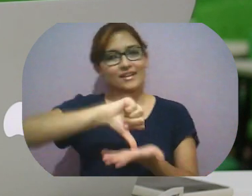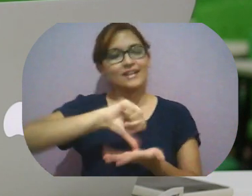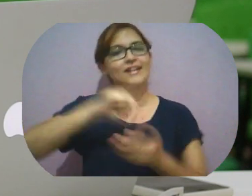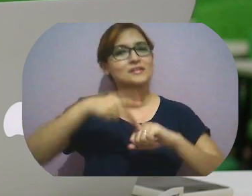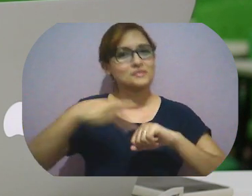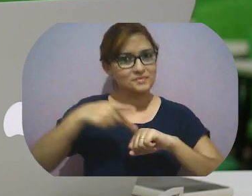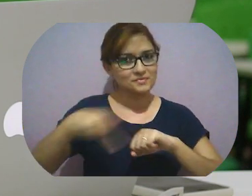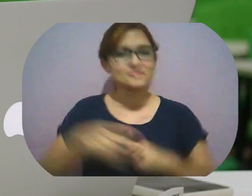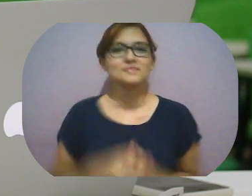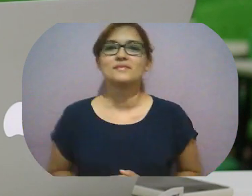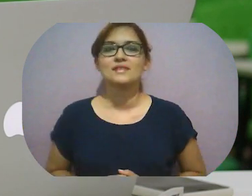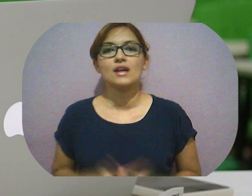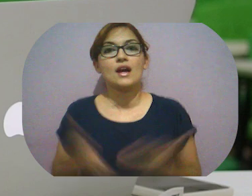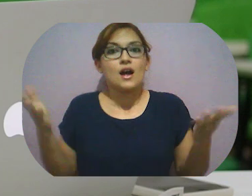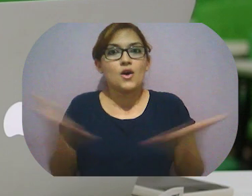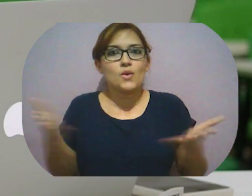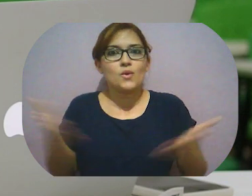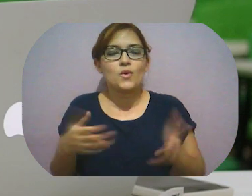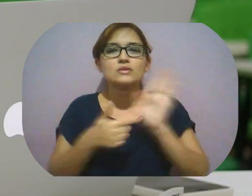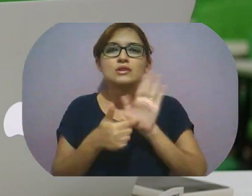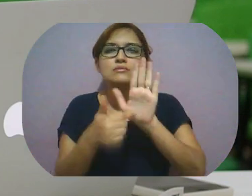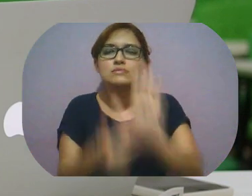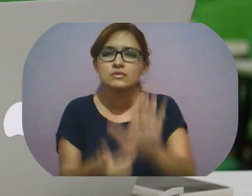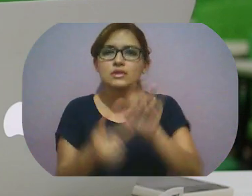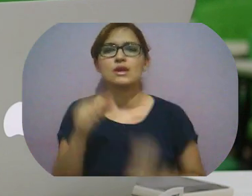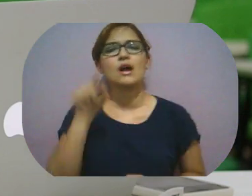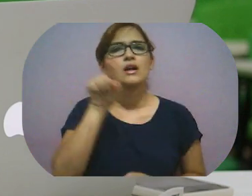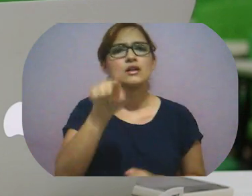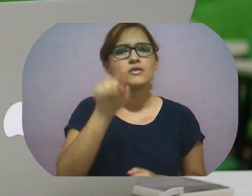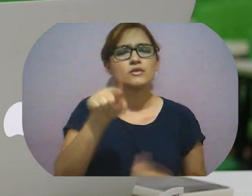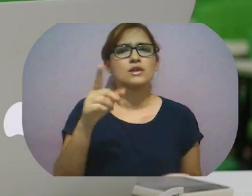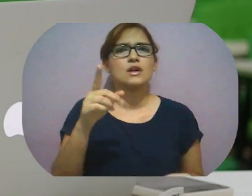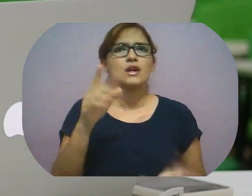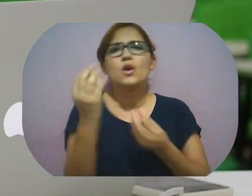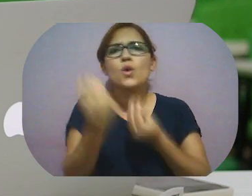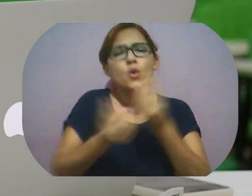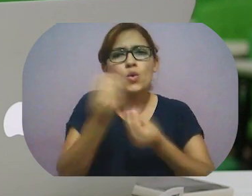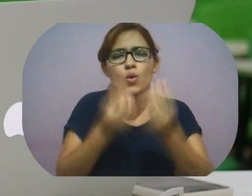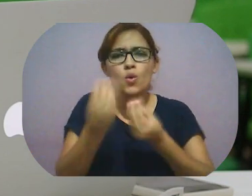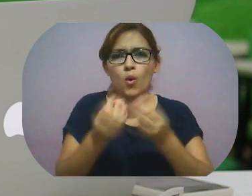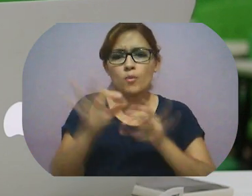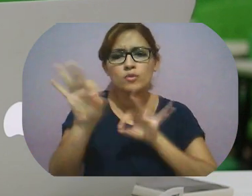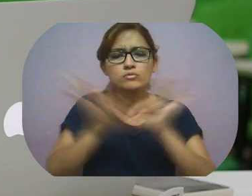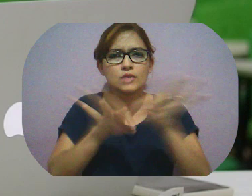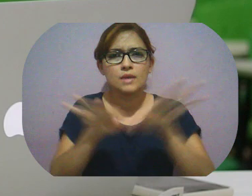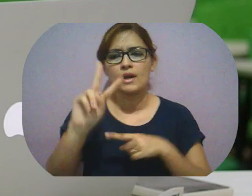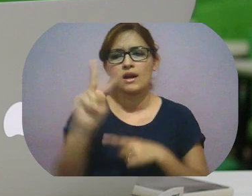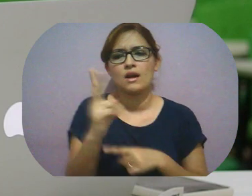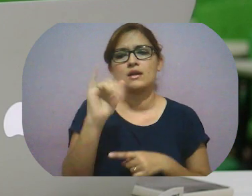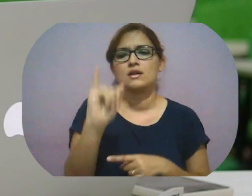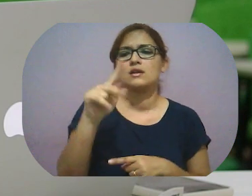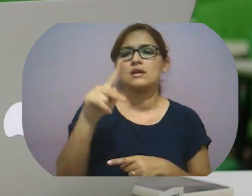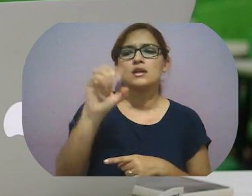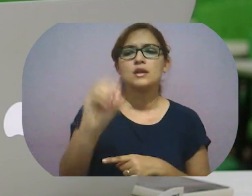do campus Petrolina. Estamos aqui para apresentar para vocês as principais unidades de